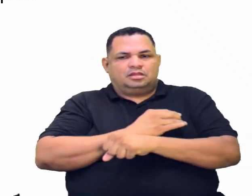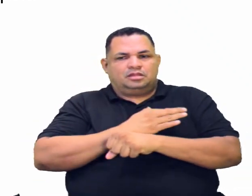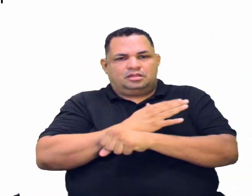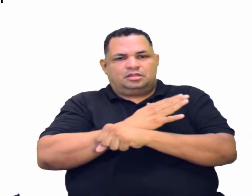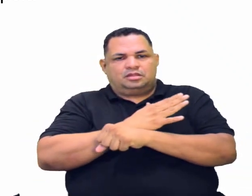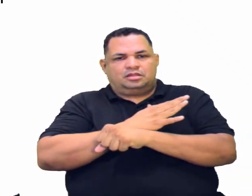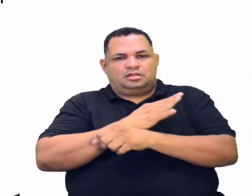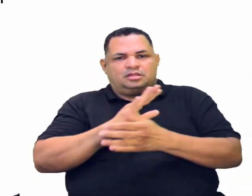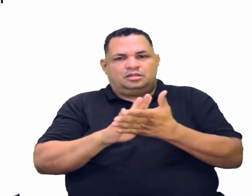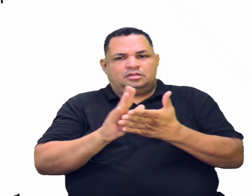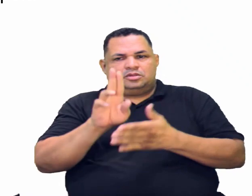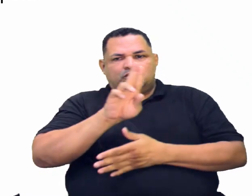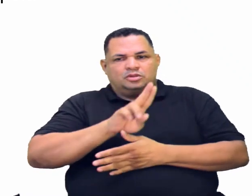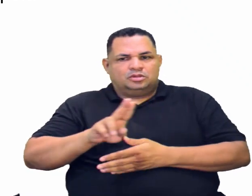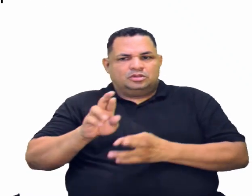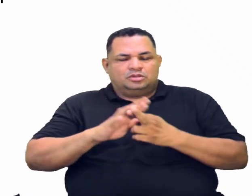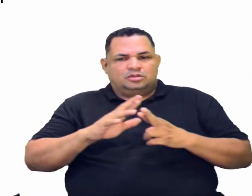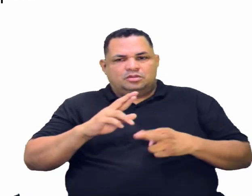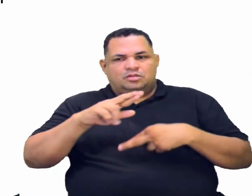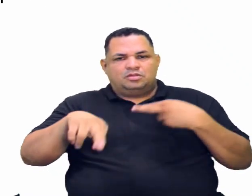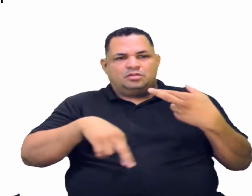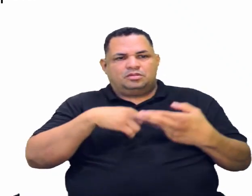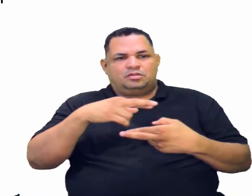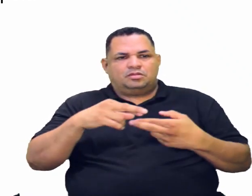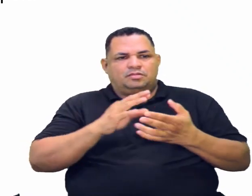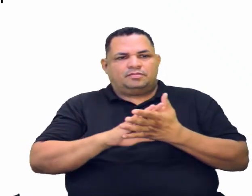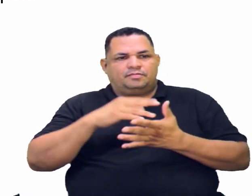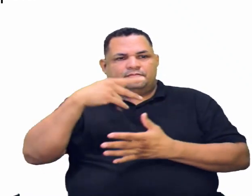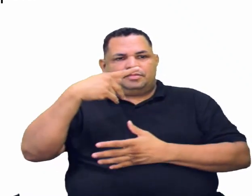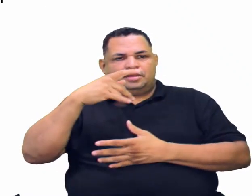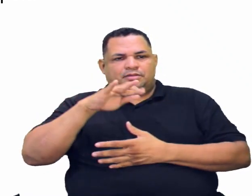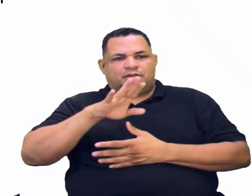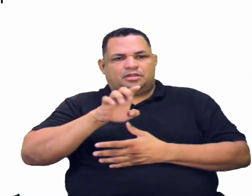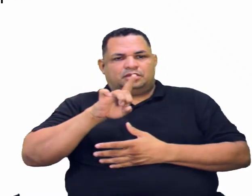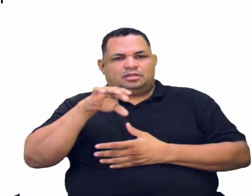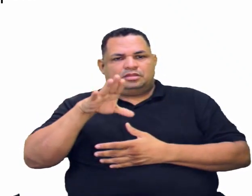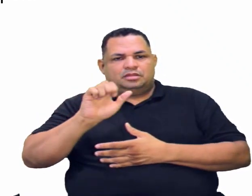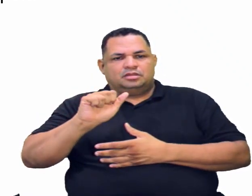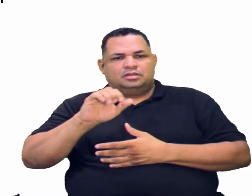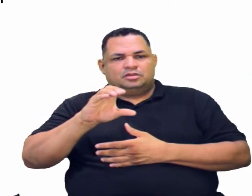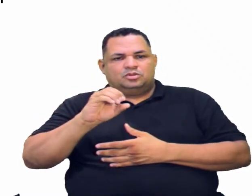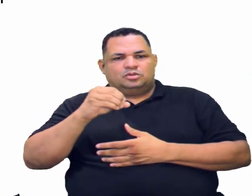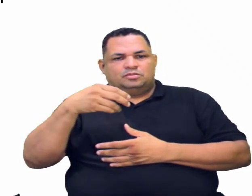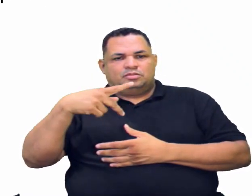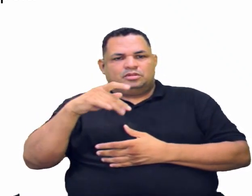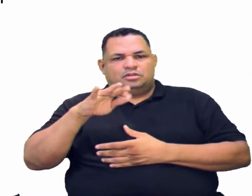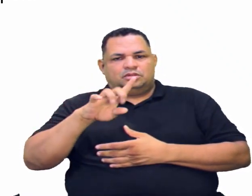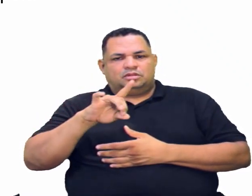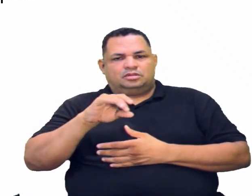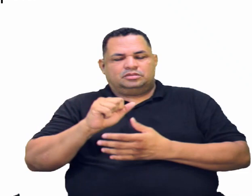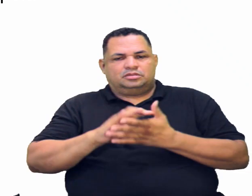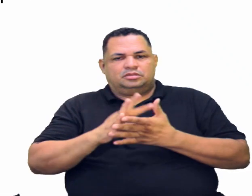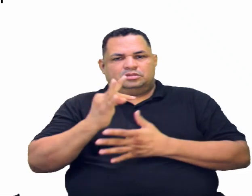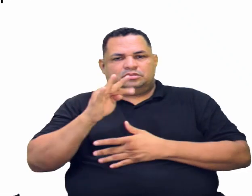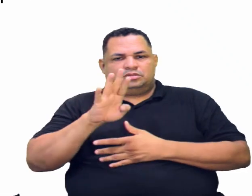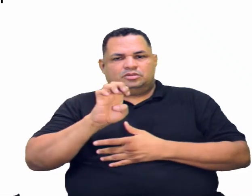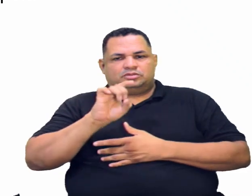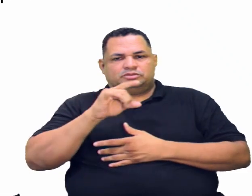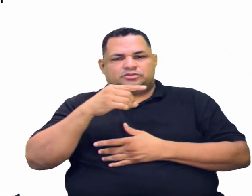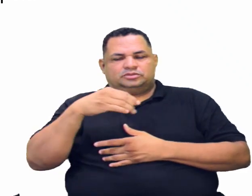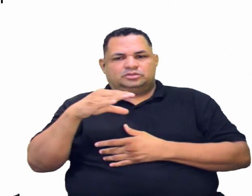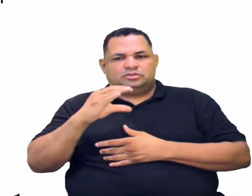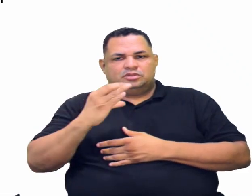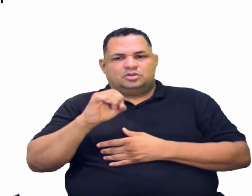são empregados nessas reações, como o permanganato de potássio, o trióxido de